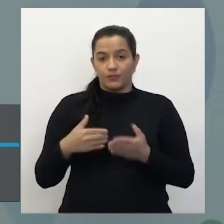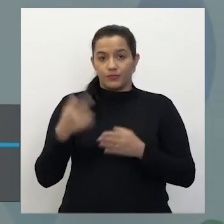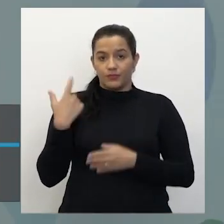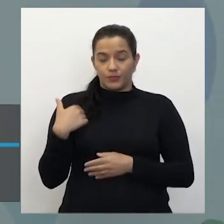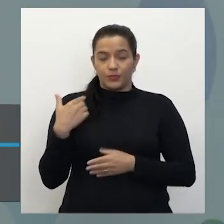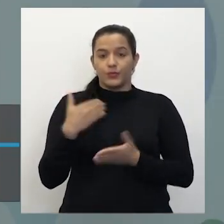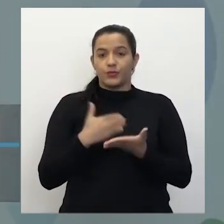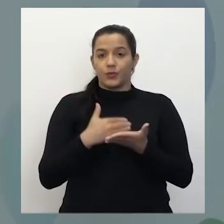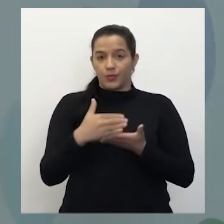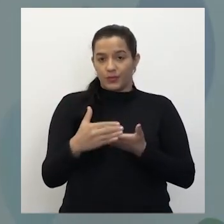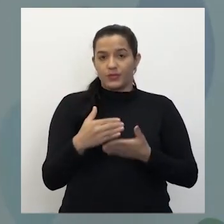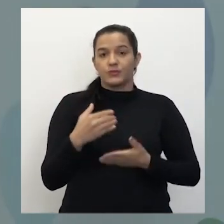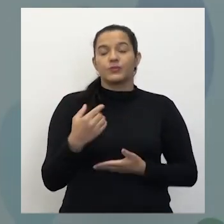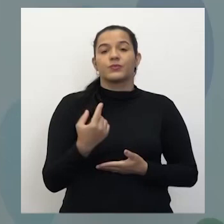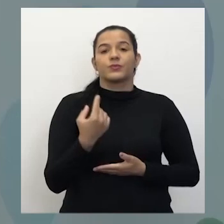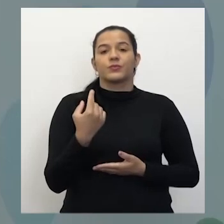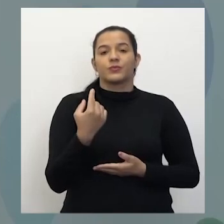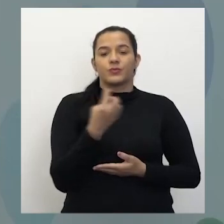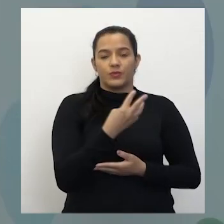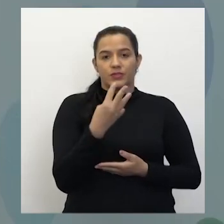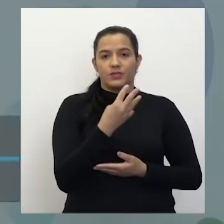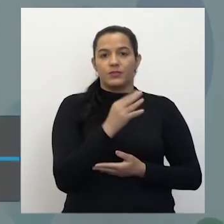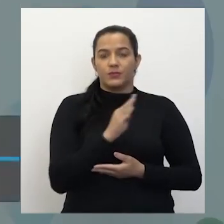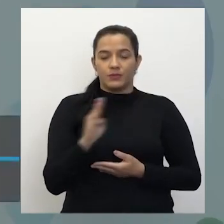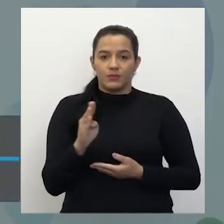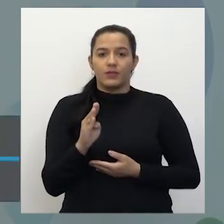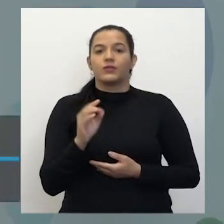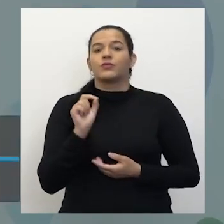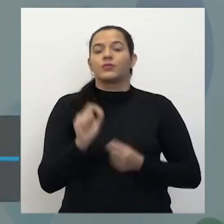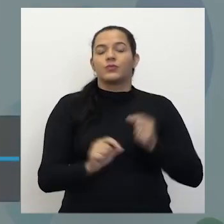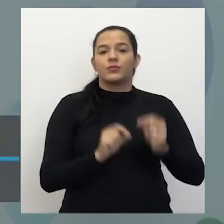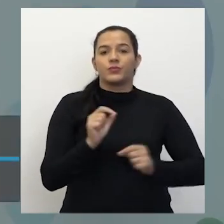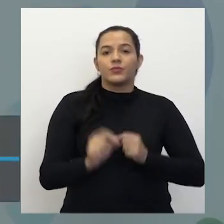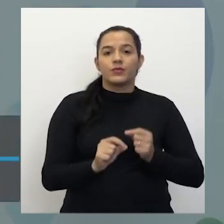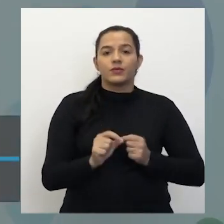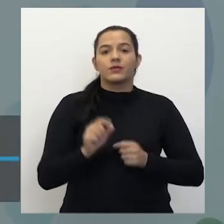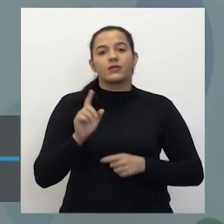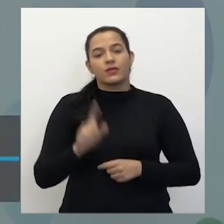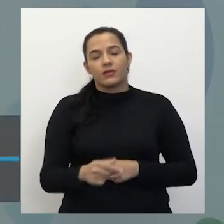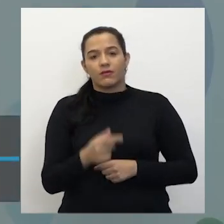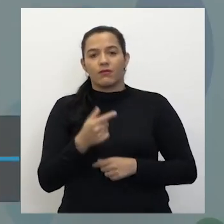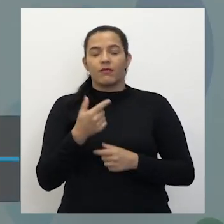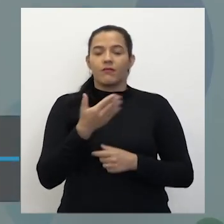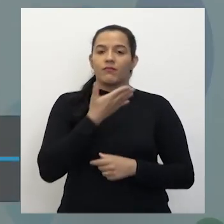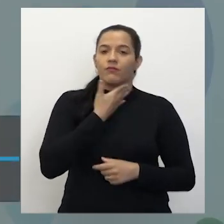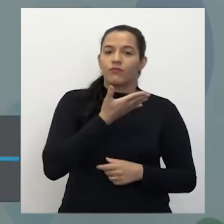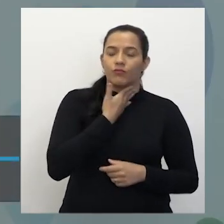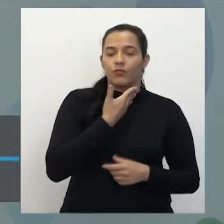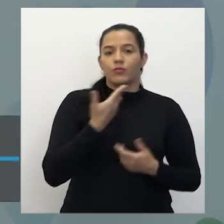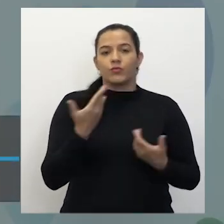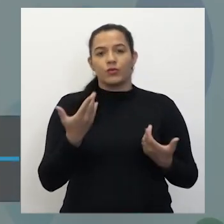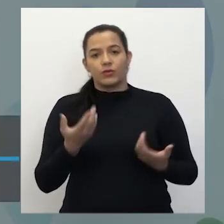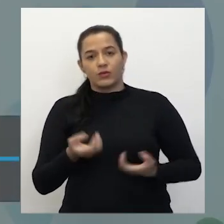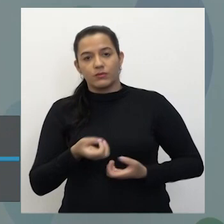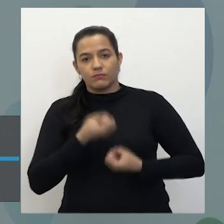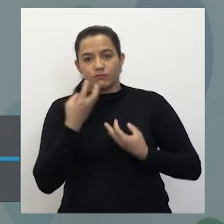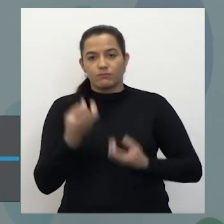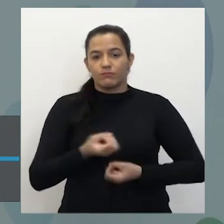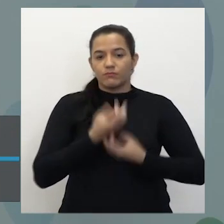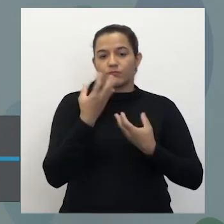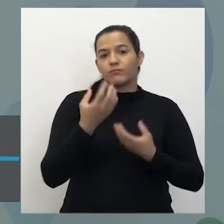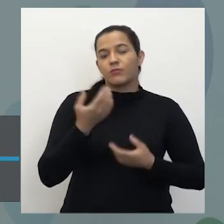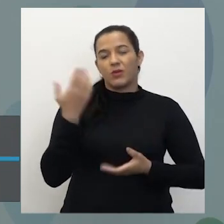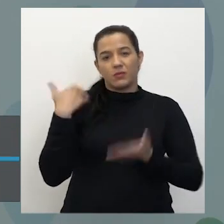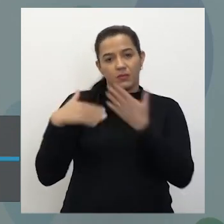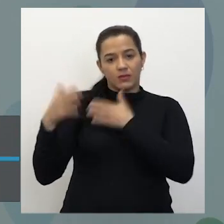bimestre, ainda estamos no começo, mas mais no comecinho, sobre a tradição oral, o fato de os poemas lá da